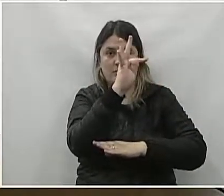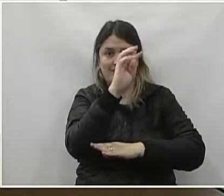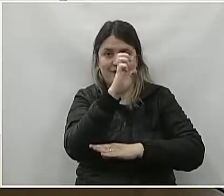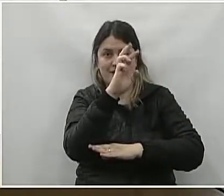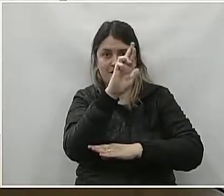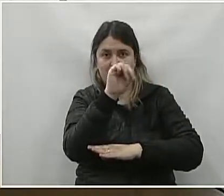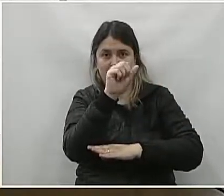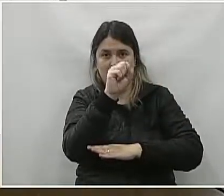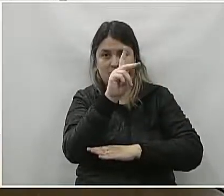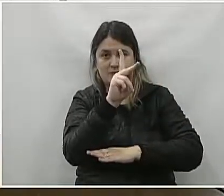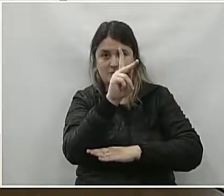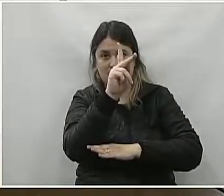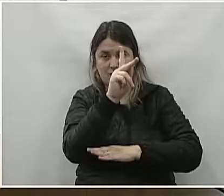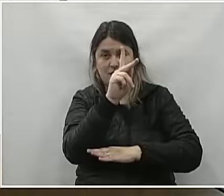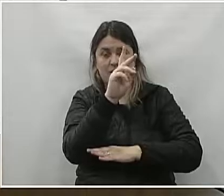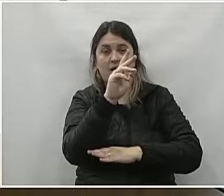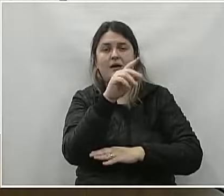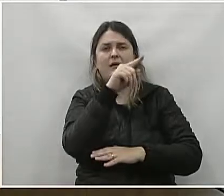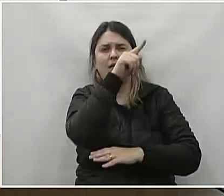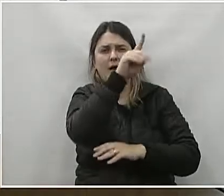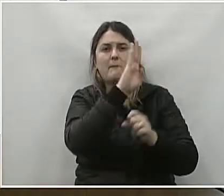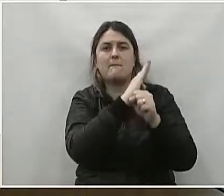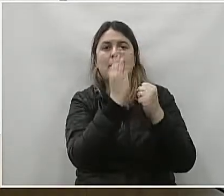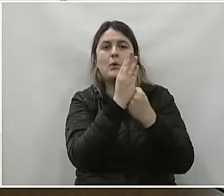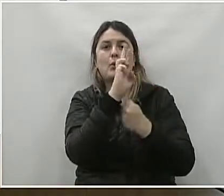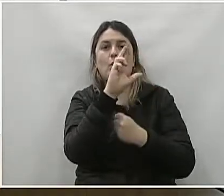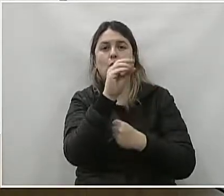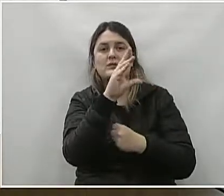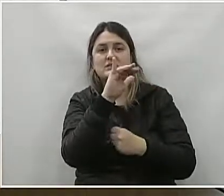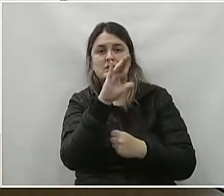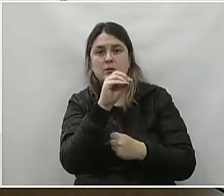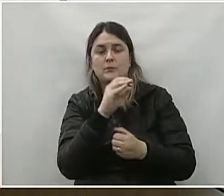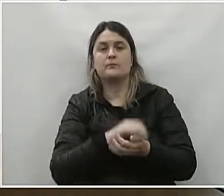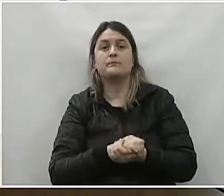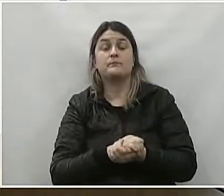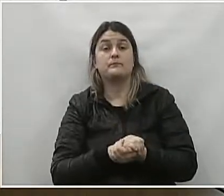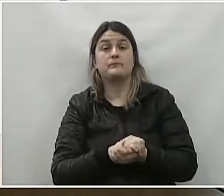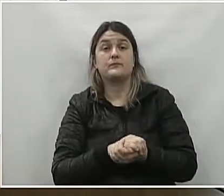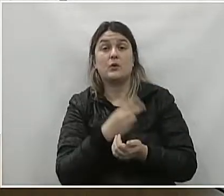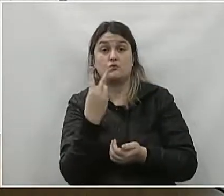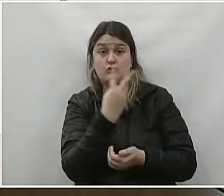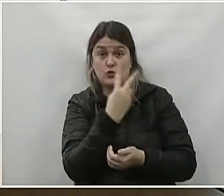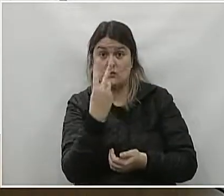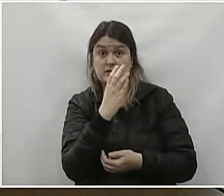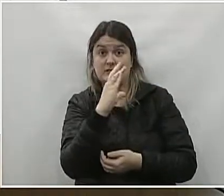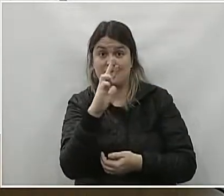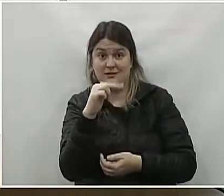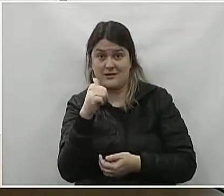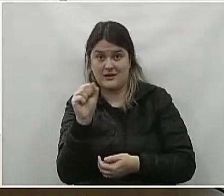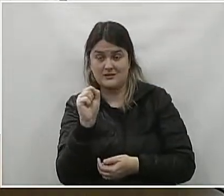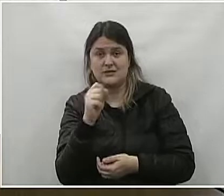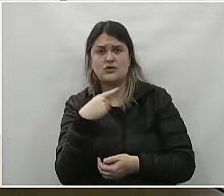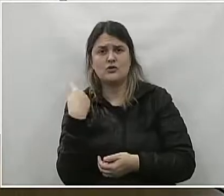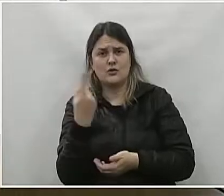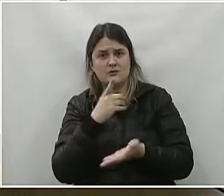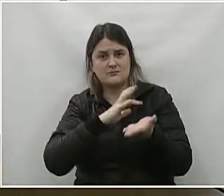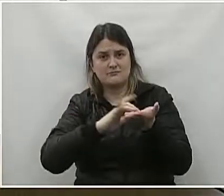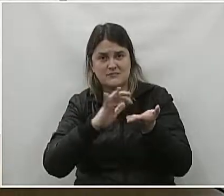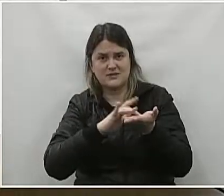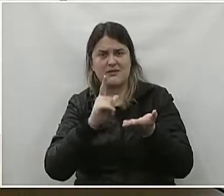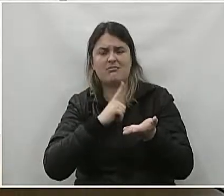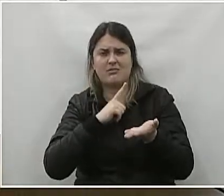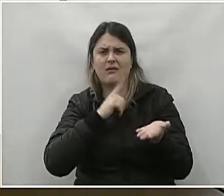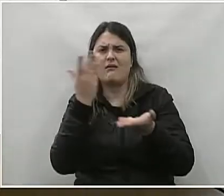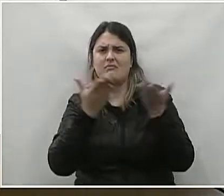Rocio, que atende 9 bairros também. E a Secretaria de Assistência Social atende 16 bairros e